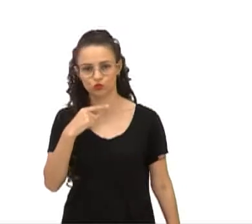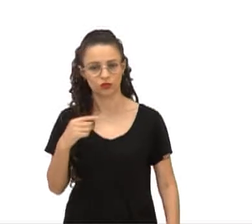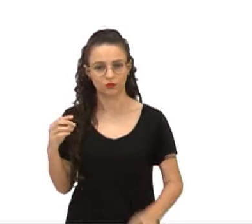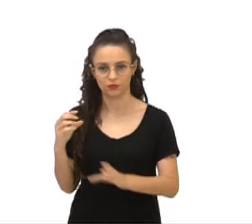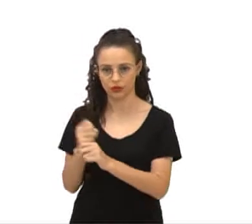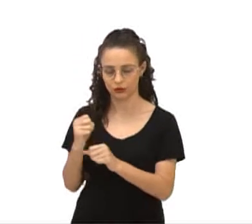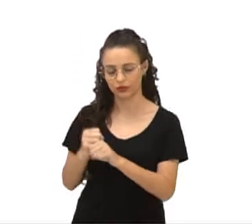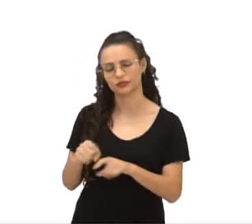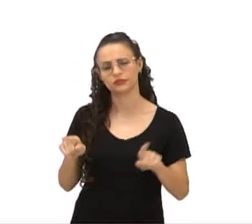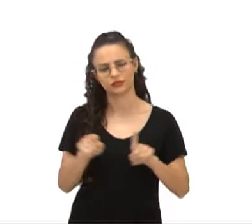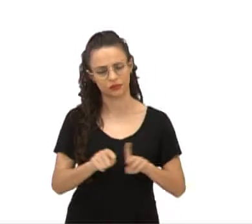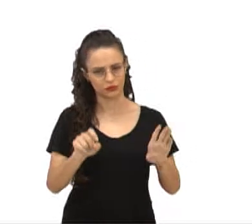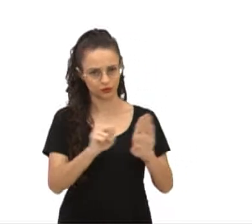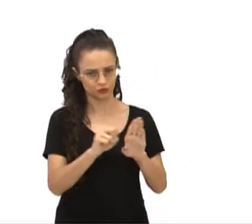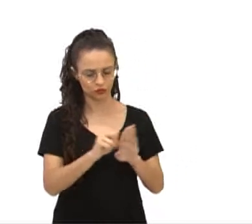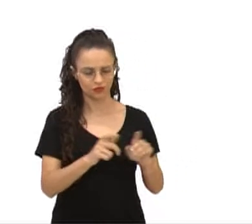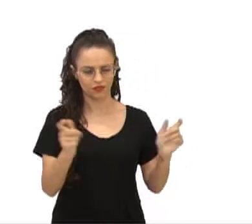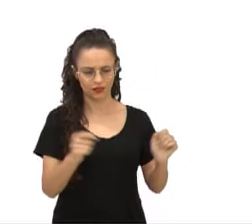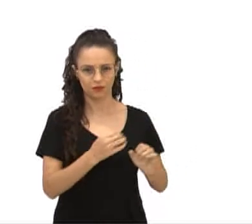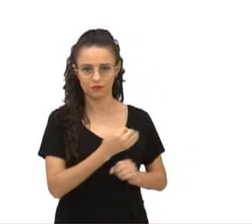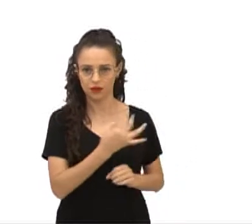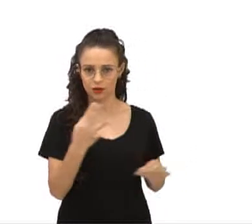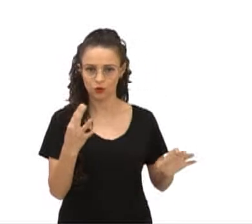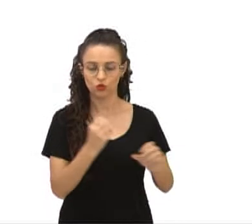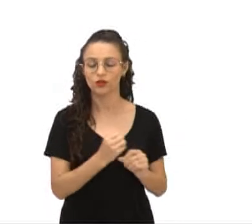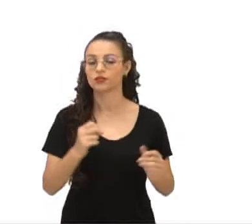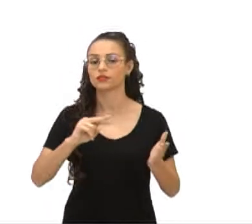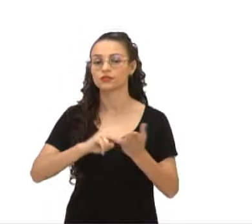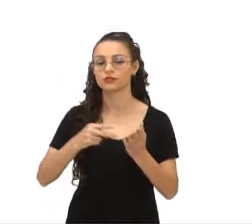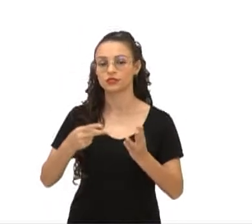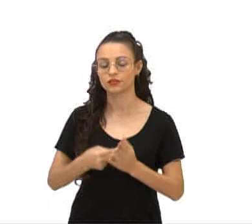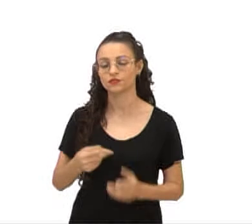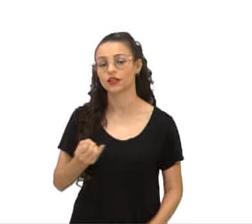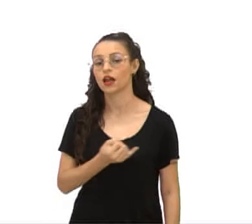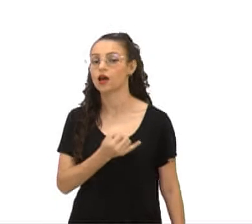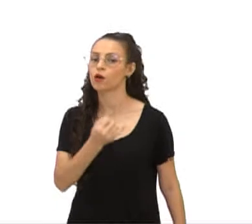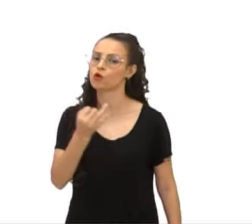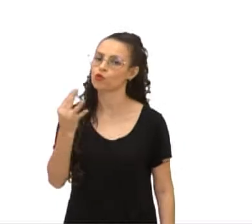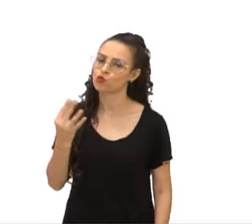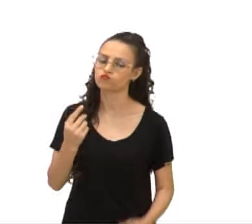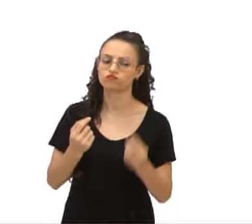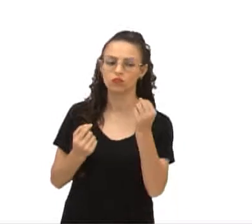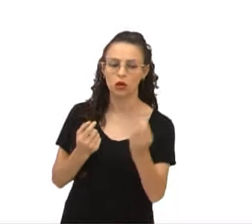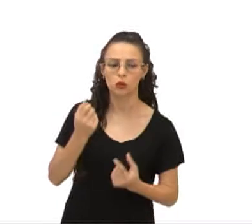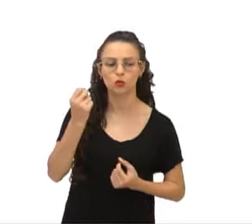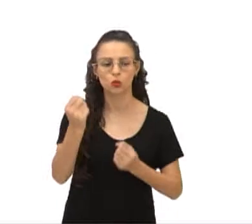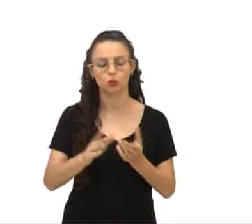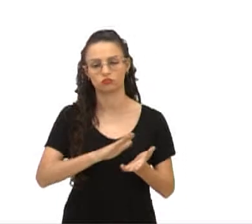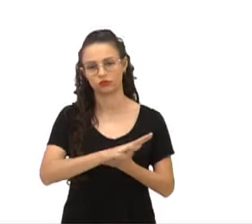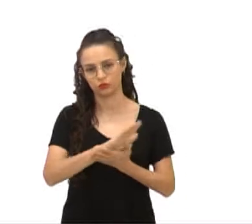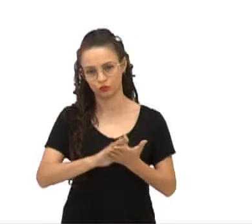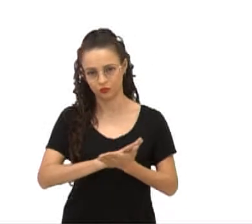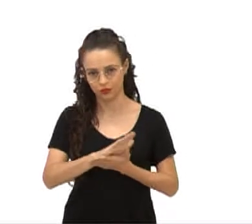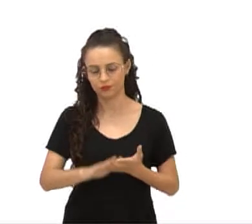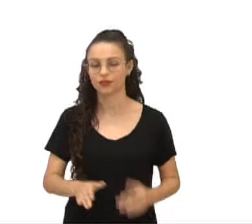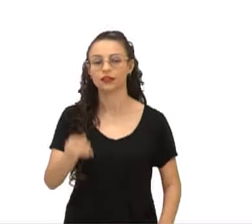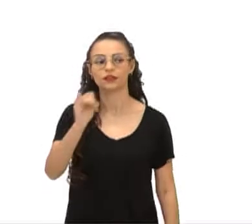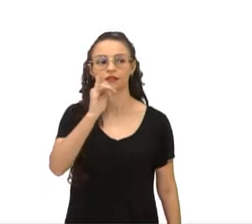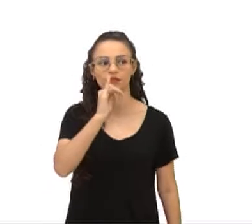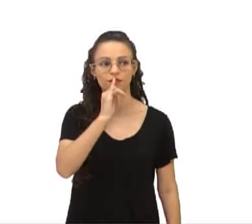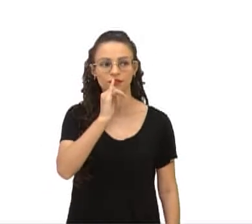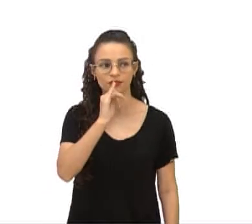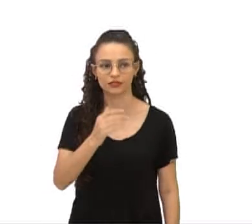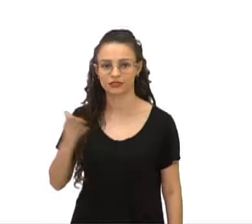quanto para os substantivos contáveis e sem ficam algum alguma nenhum nenhuma por